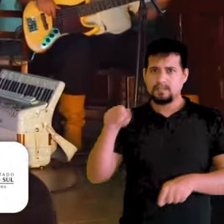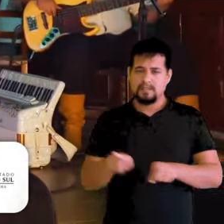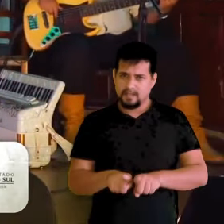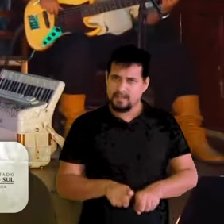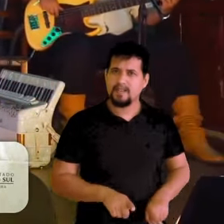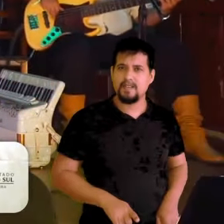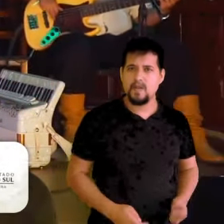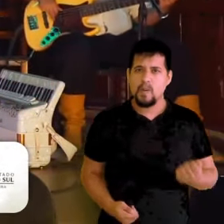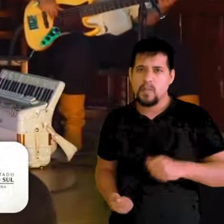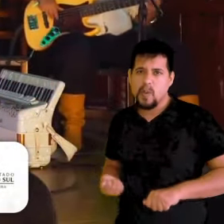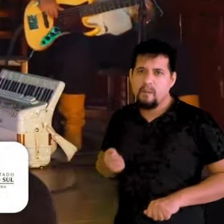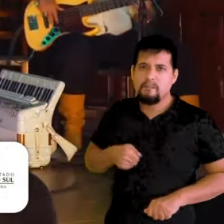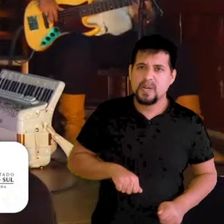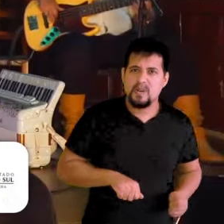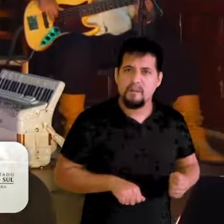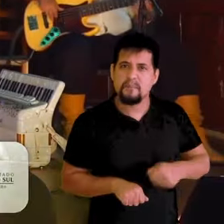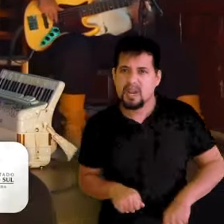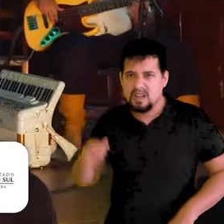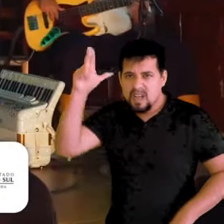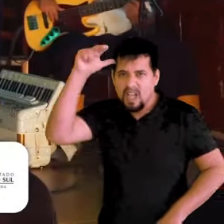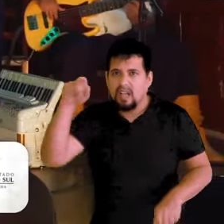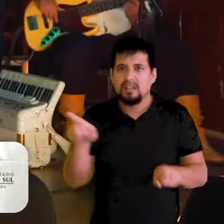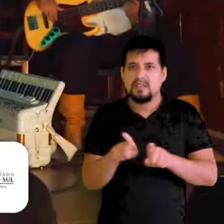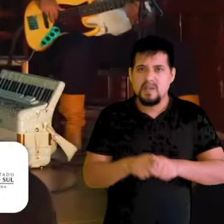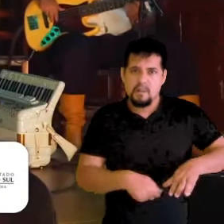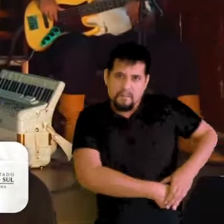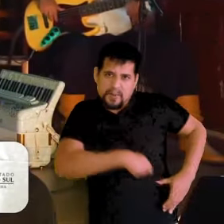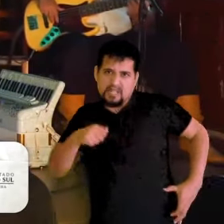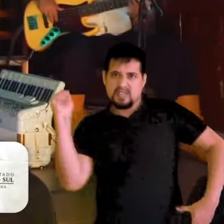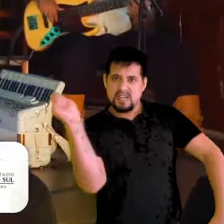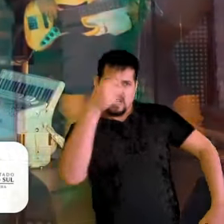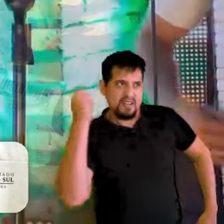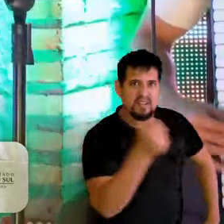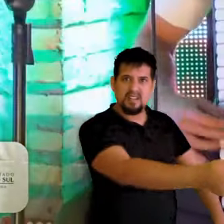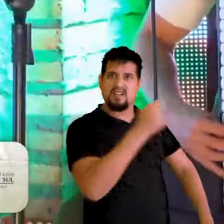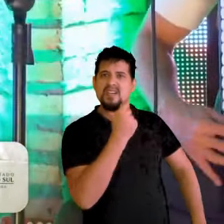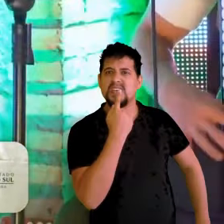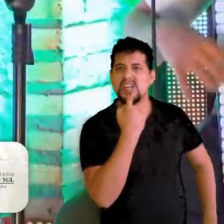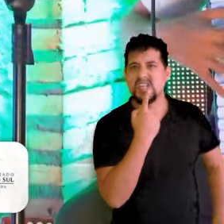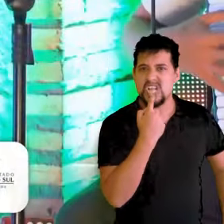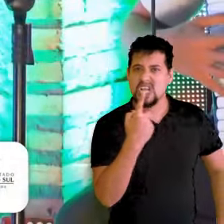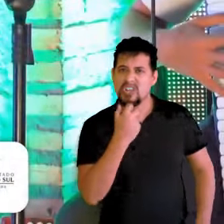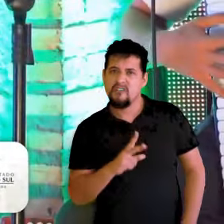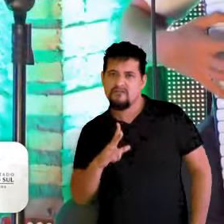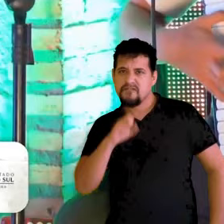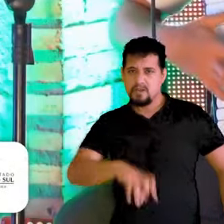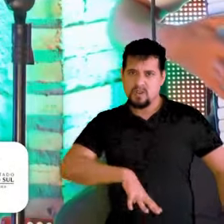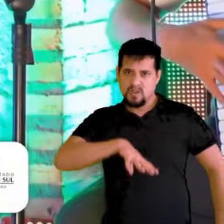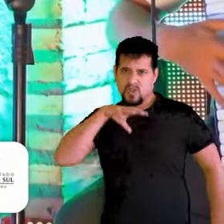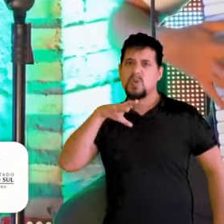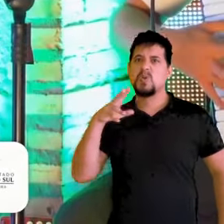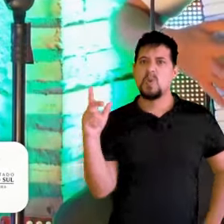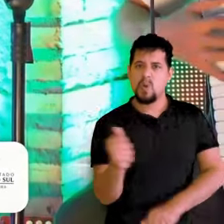bravura do peão. Oi, a patas de cavalo, espada e lança na mão, no sangue se